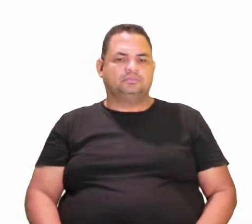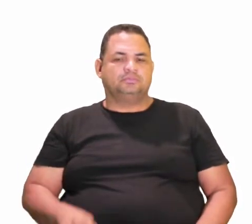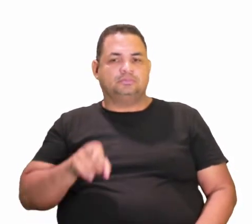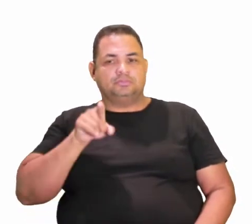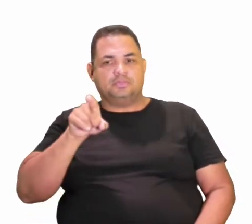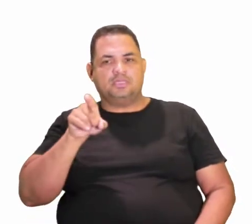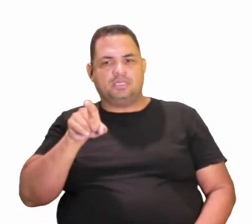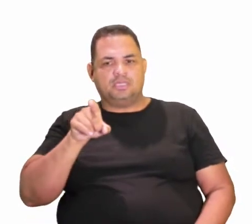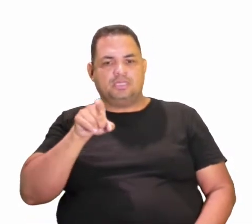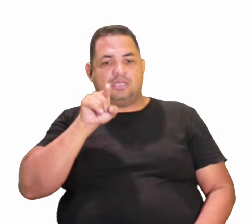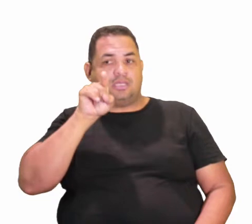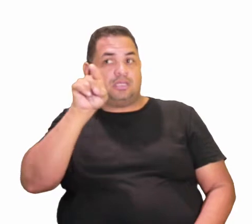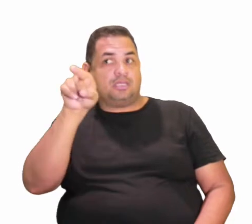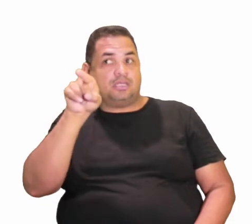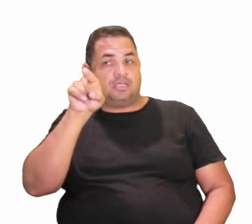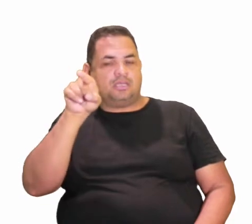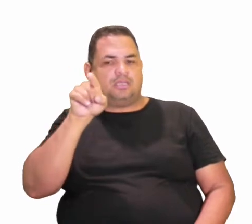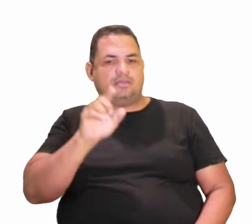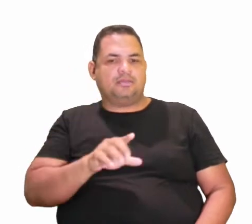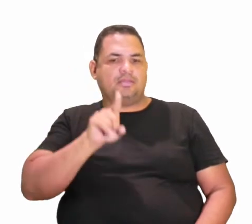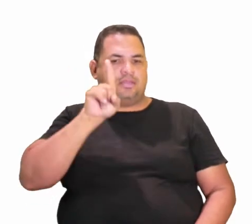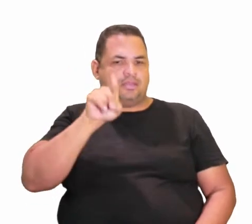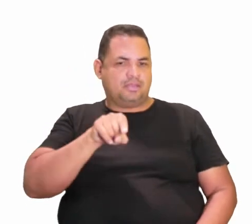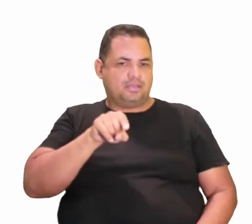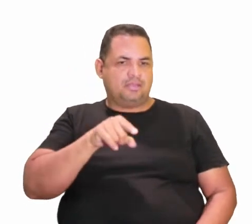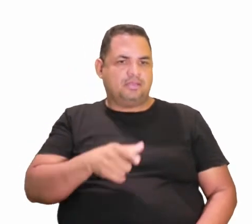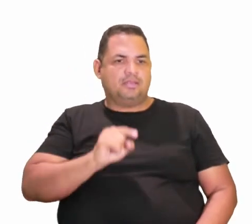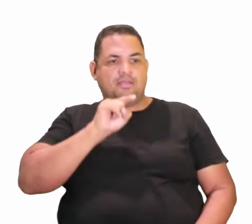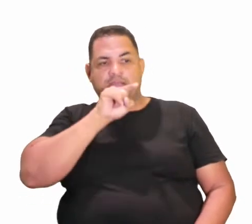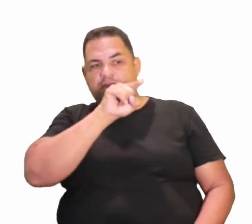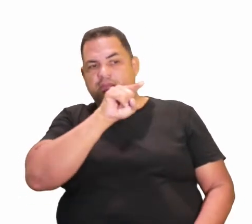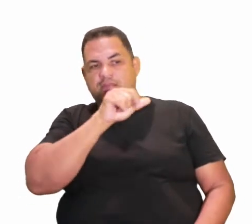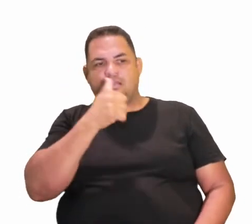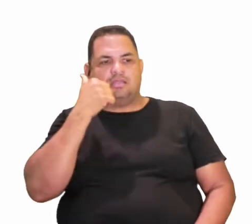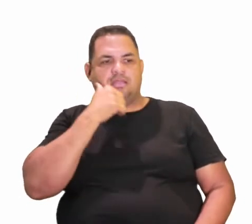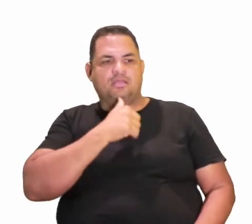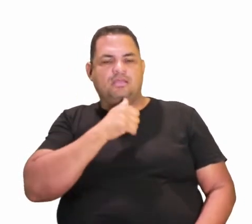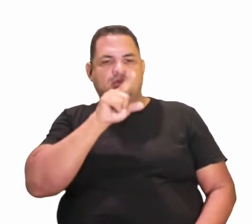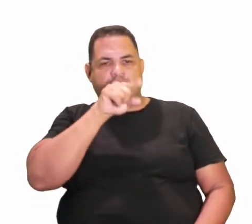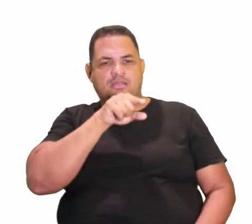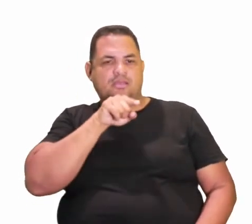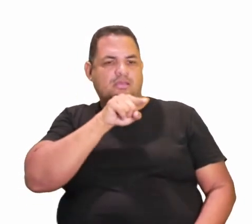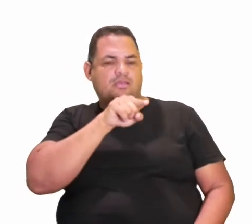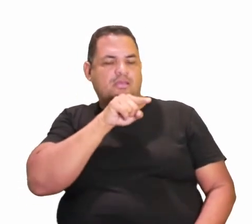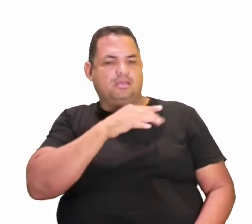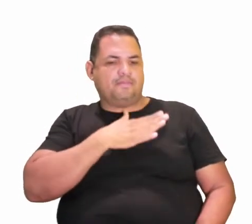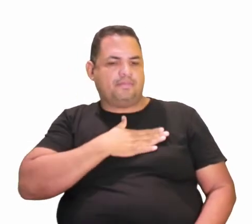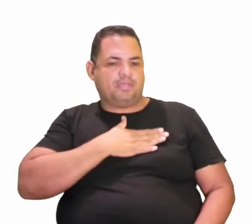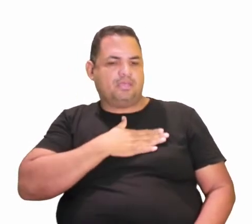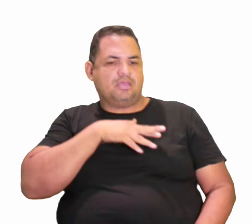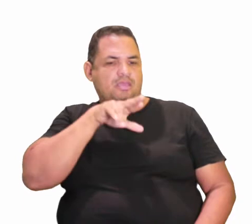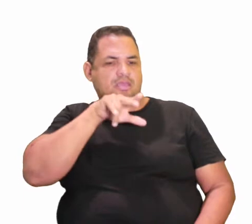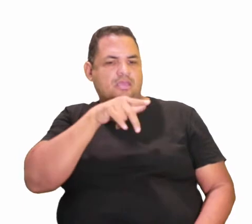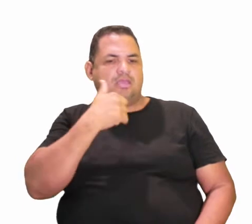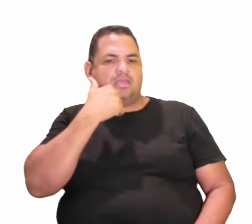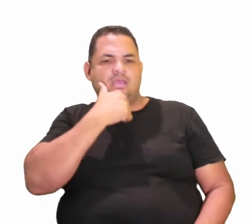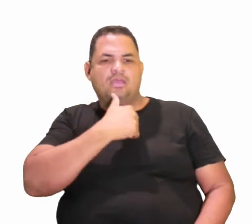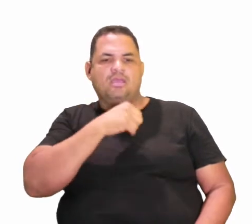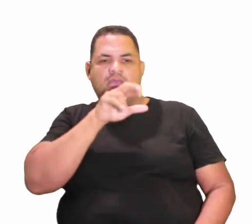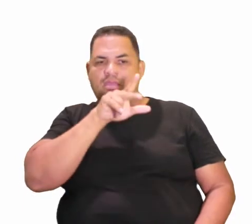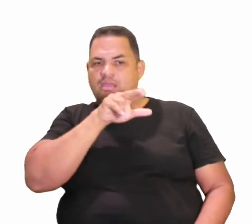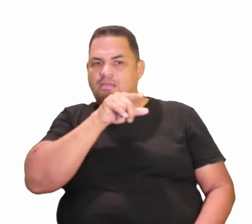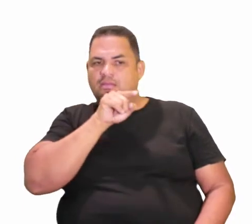aquela é. E aqui no meu exemplo temos that is my sister, aquela é minha irmã, porque eu tô